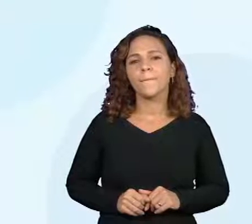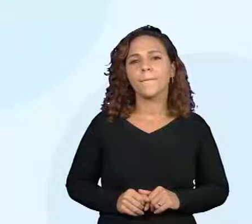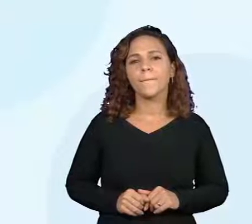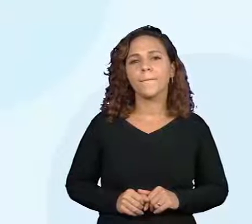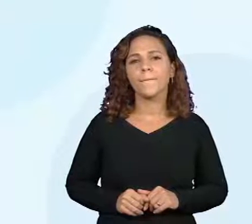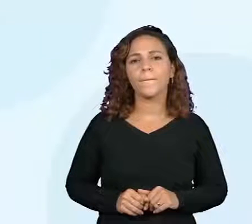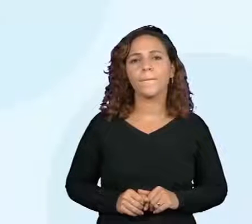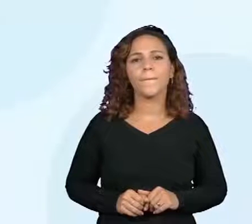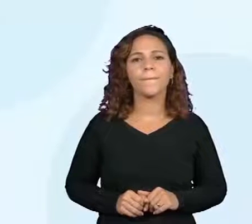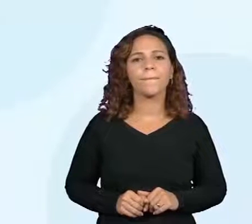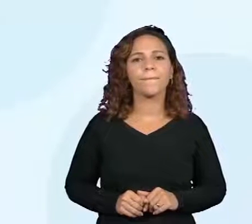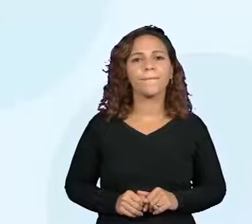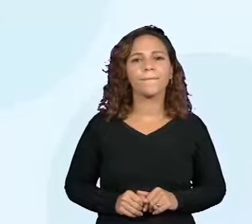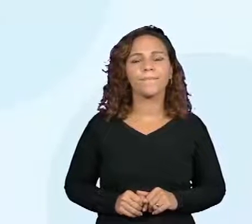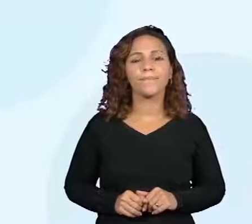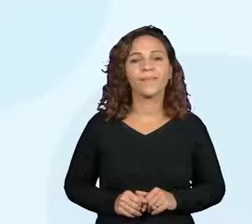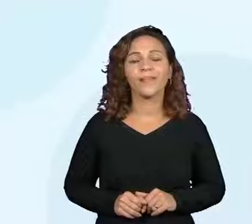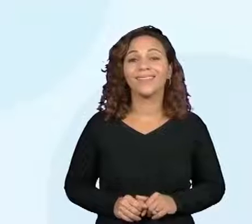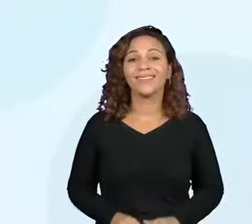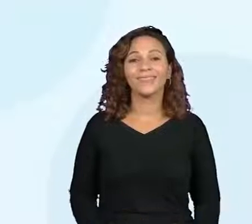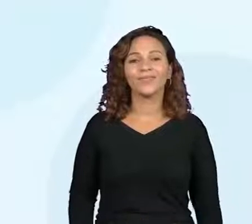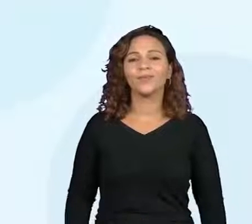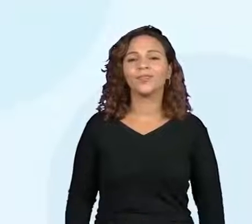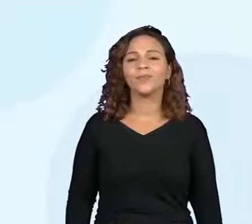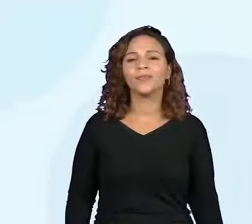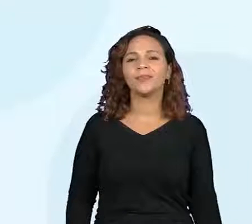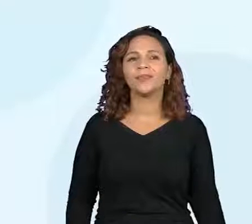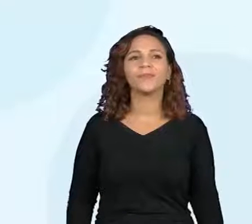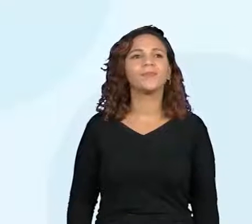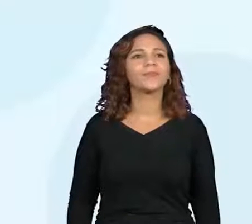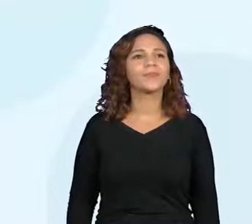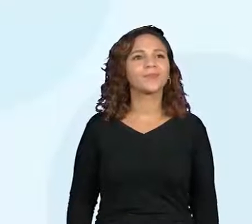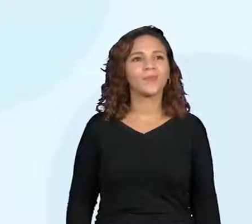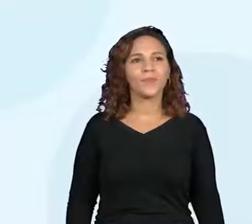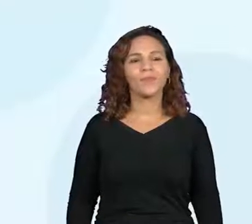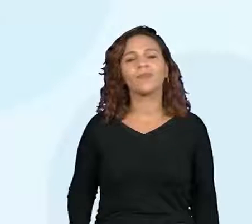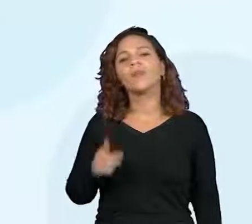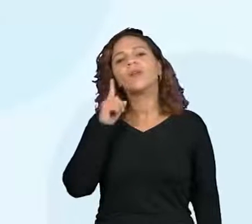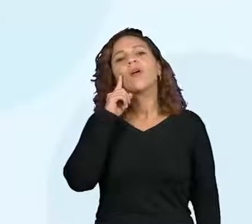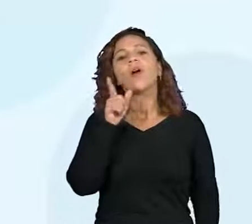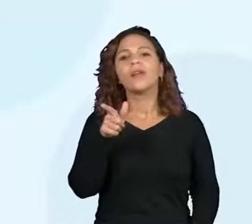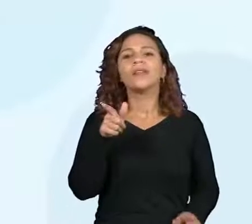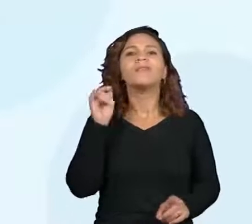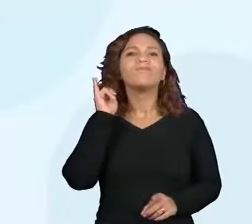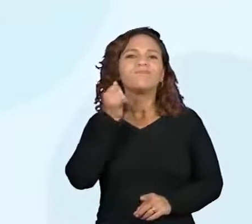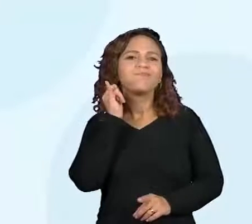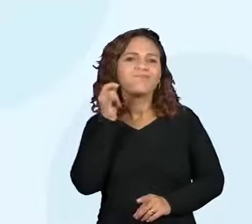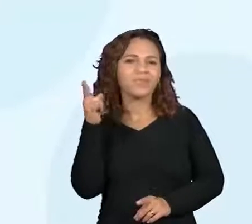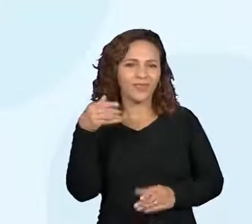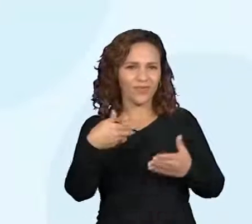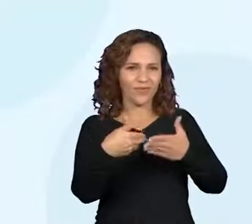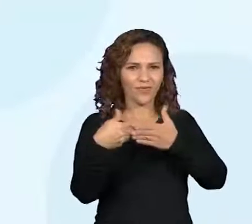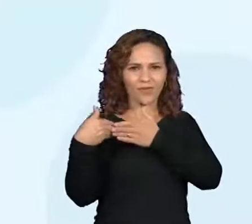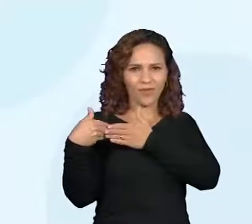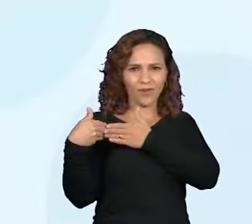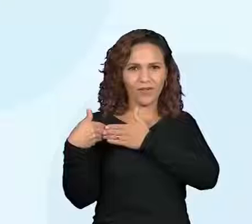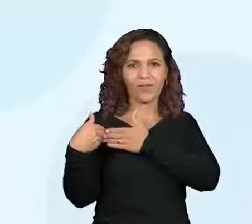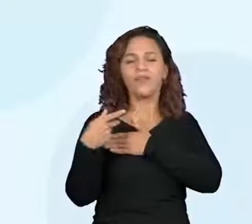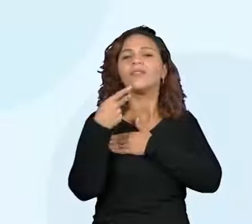Pergunta 2. Quando o narrador diz que olha para frente, o que ele quer dizer com